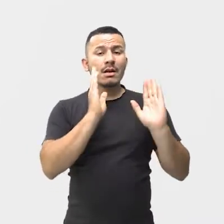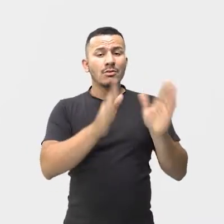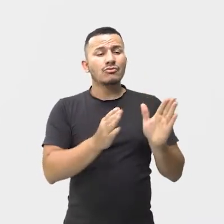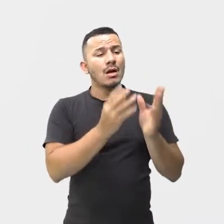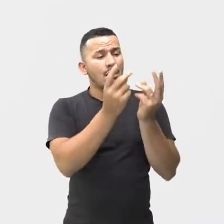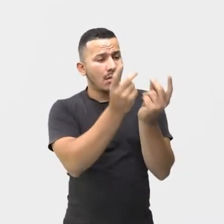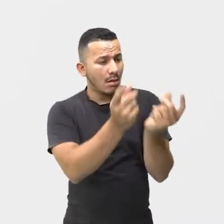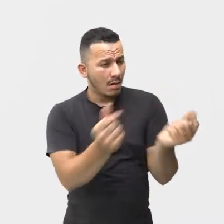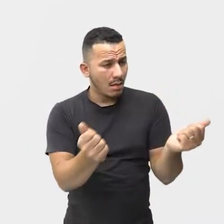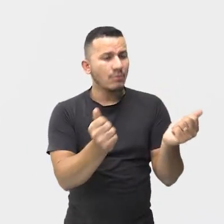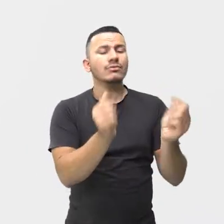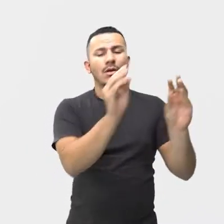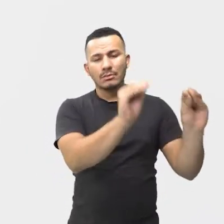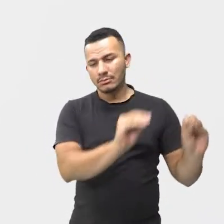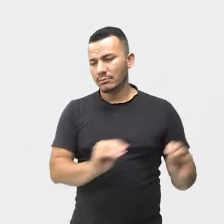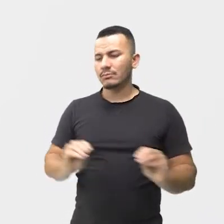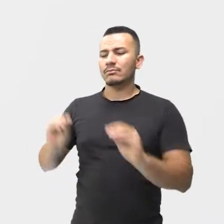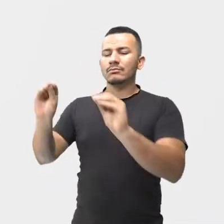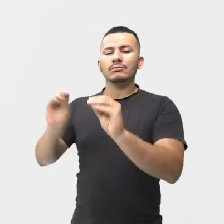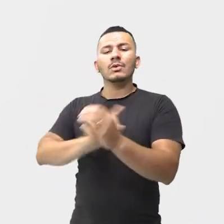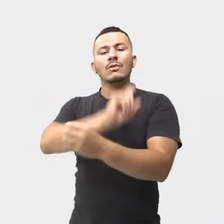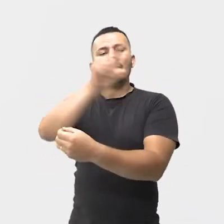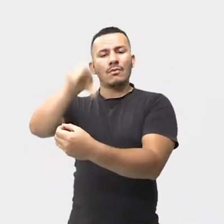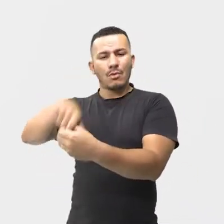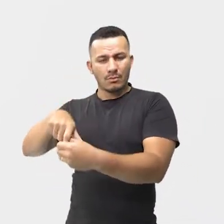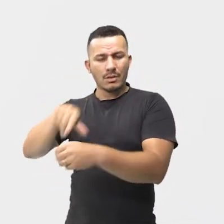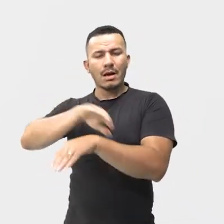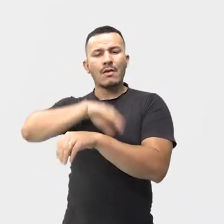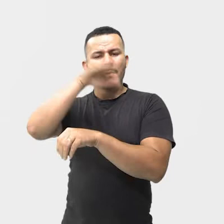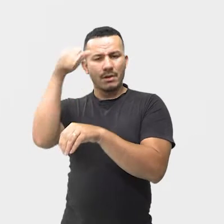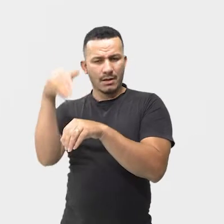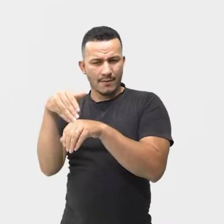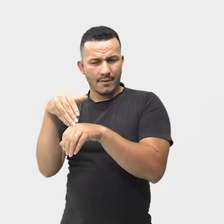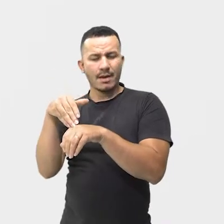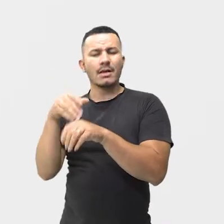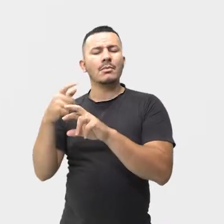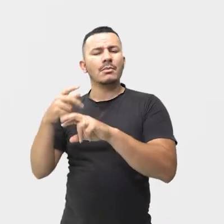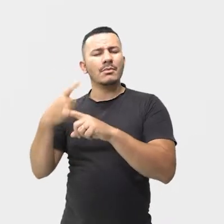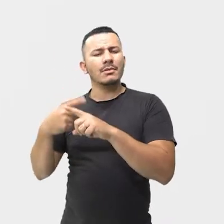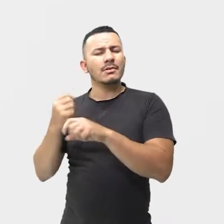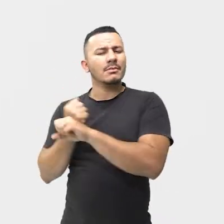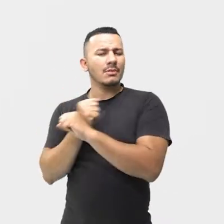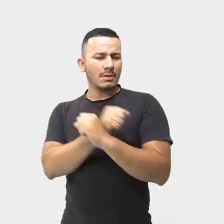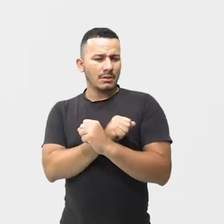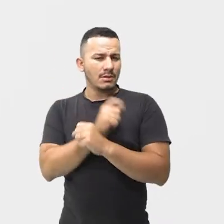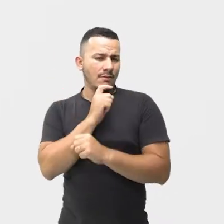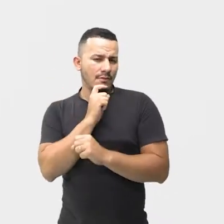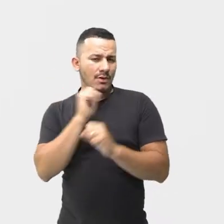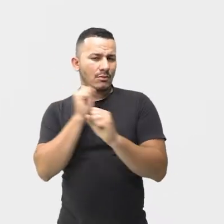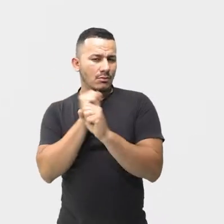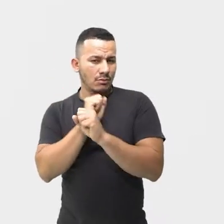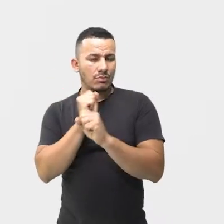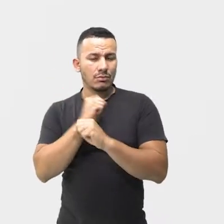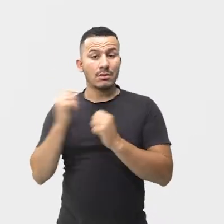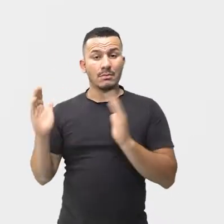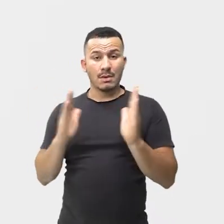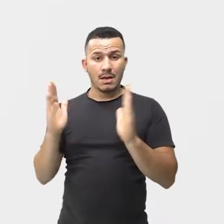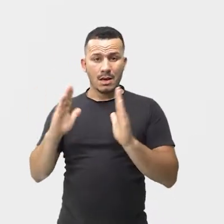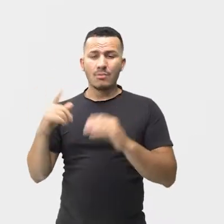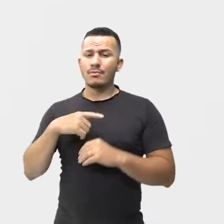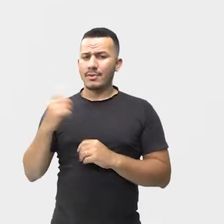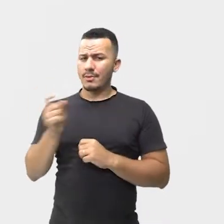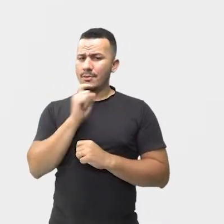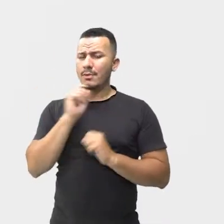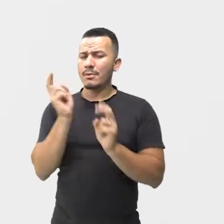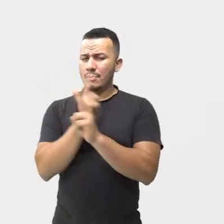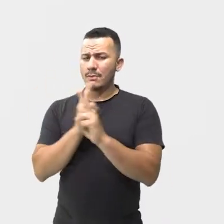então voltavam para a caverna, porque é um local que se protegia ali do frio, que era a terra, nesse período era